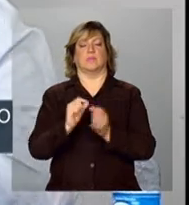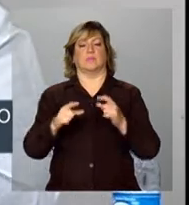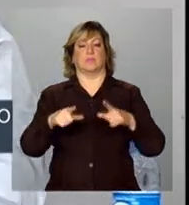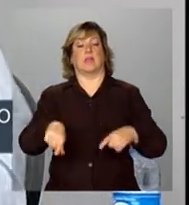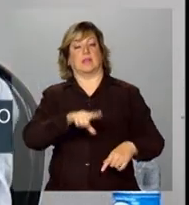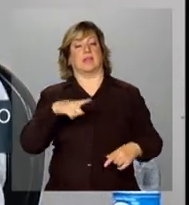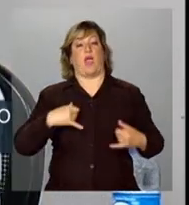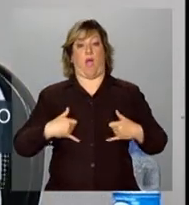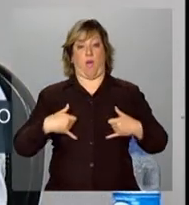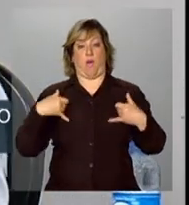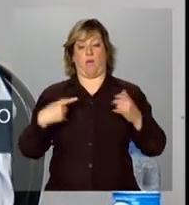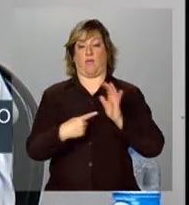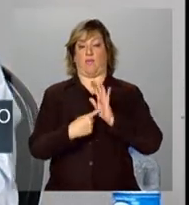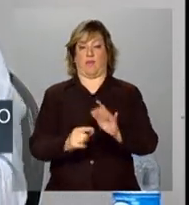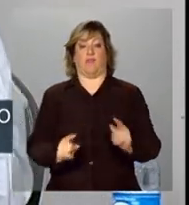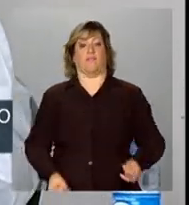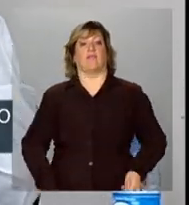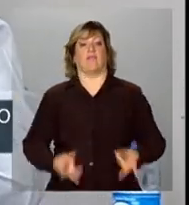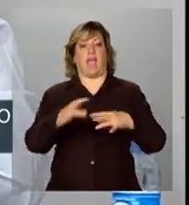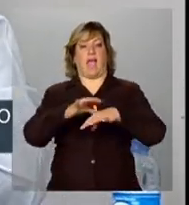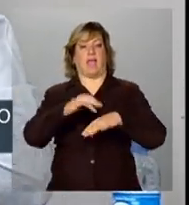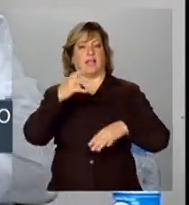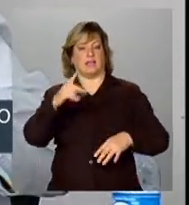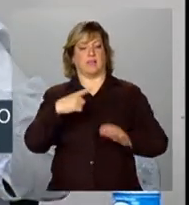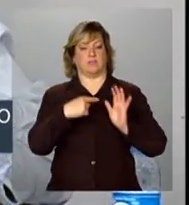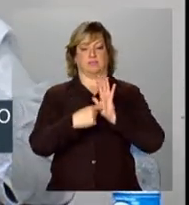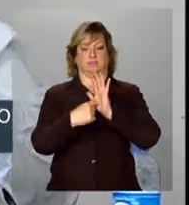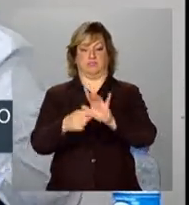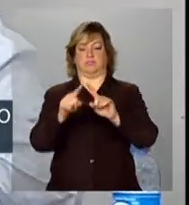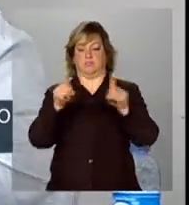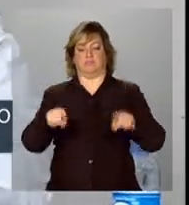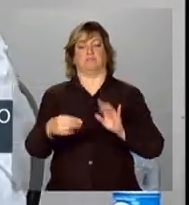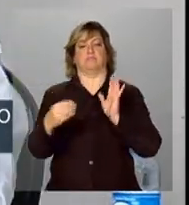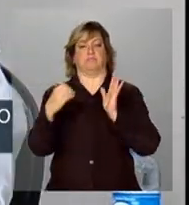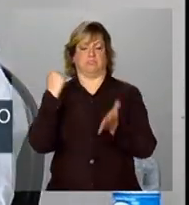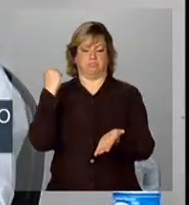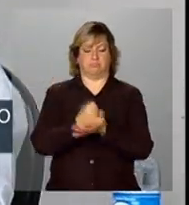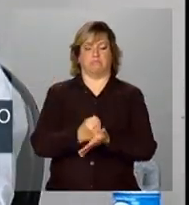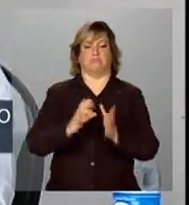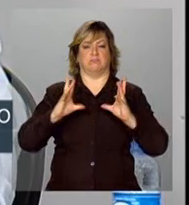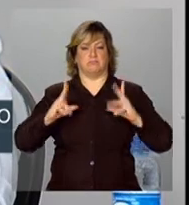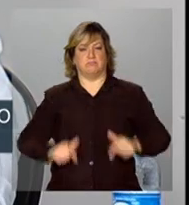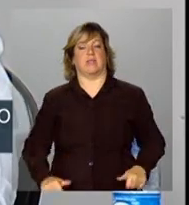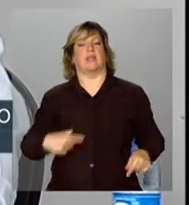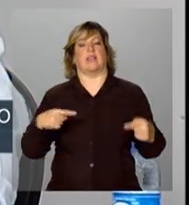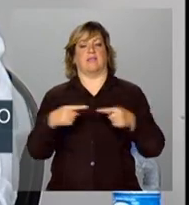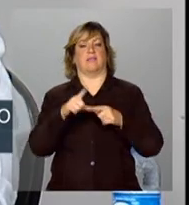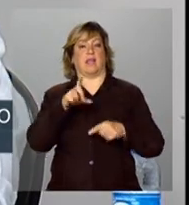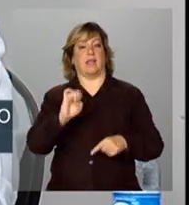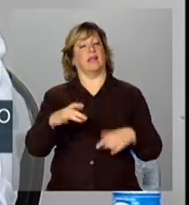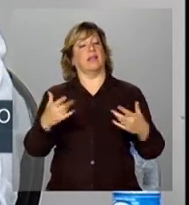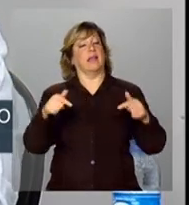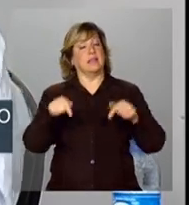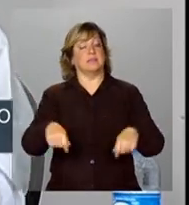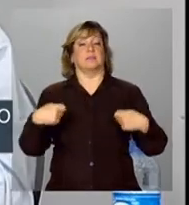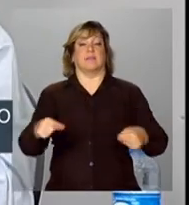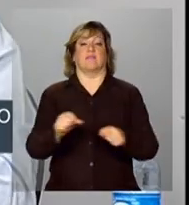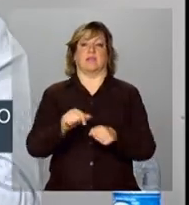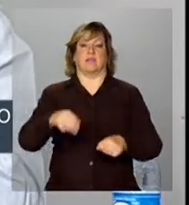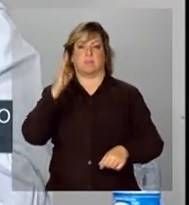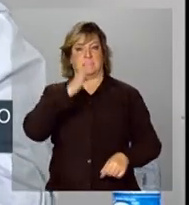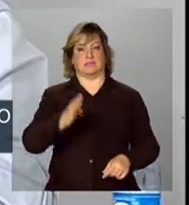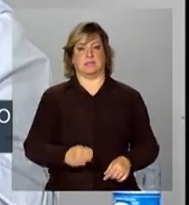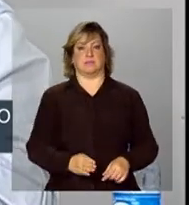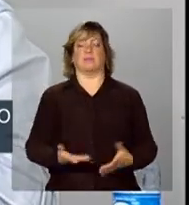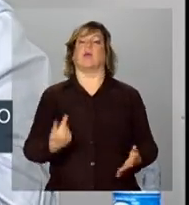tem orgulho de vender a carne dele com a certificação ambiental internacional. Essa é a diferença que nós temos construído no Brasil. E acho que nós